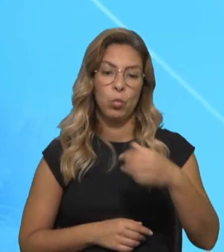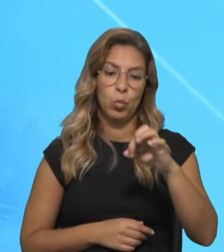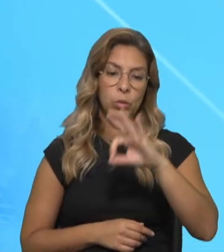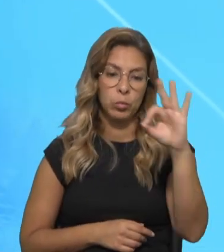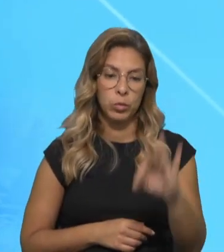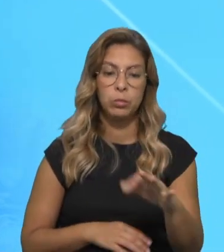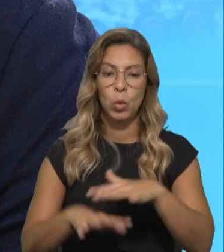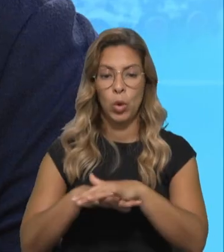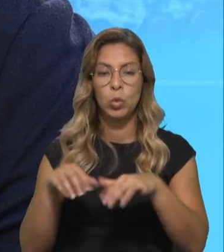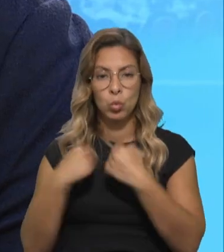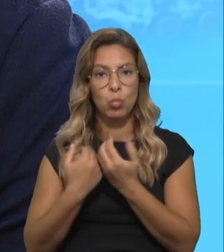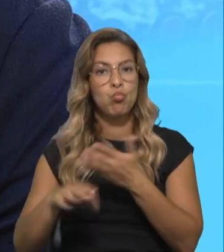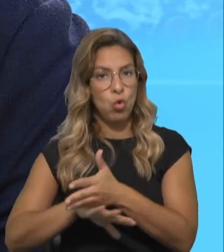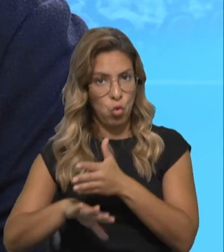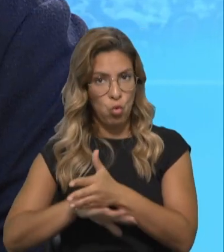redes sociais. Sim.